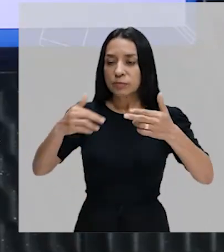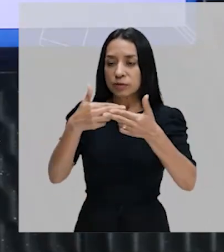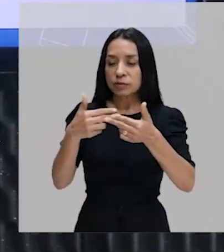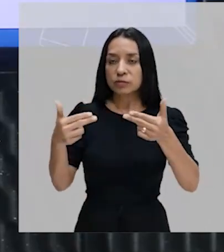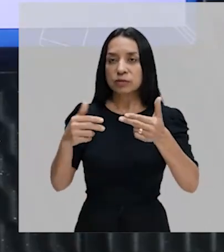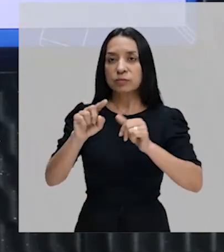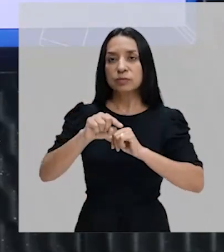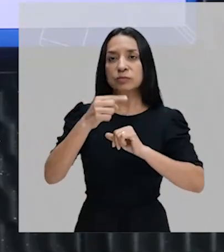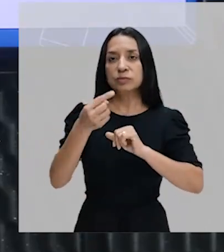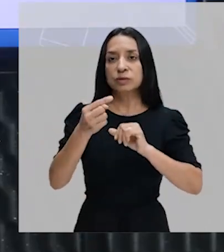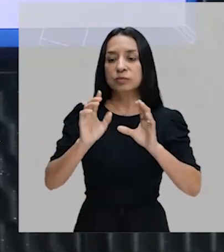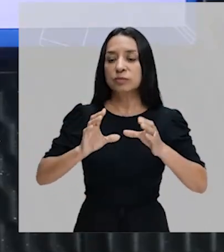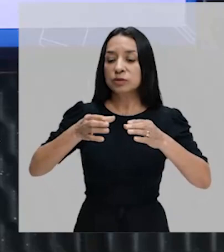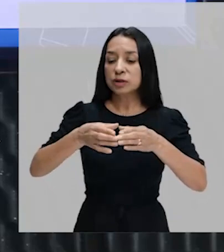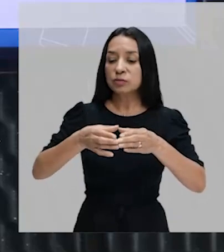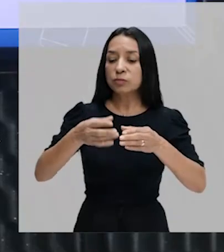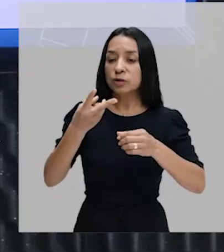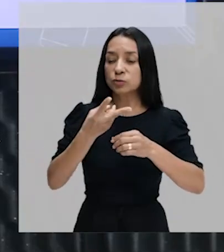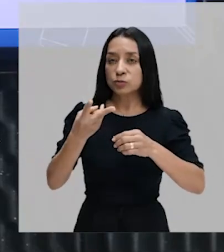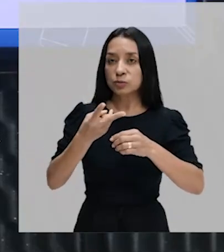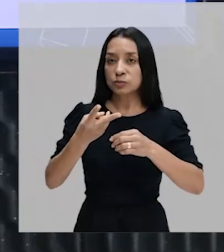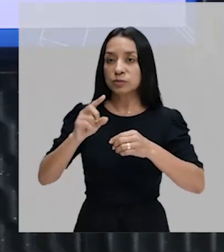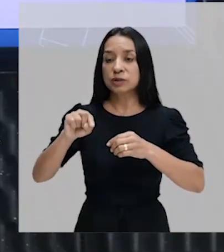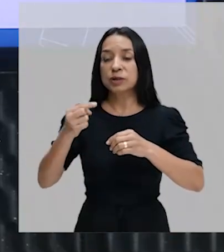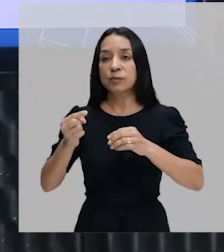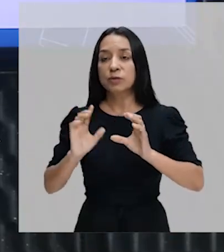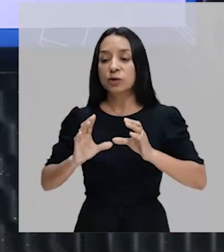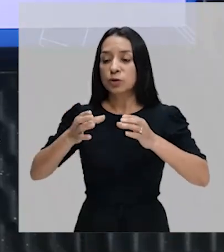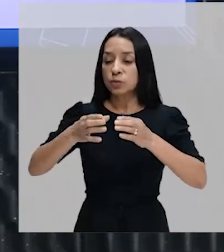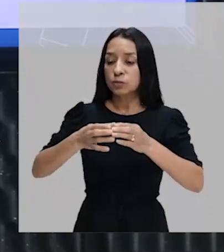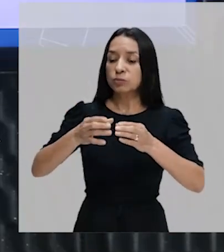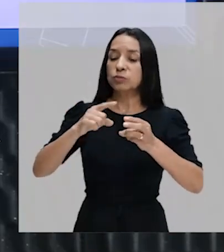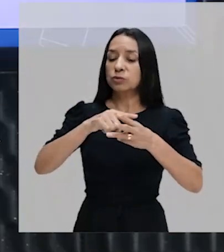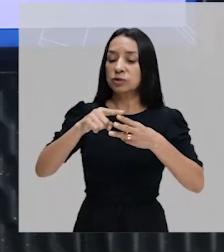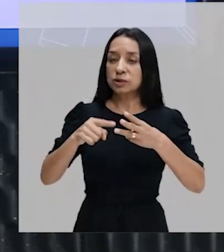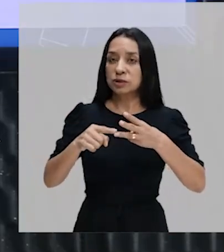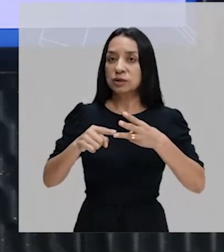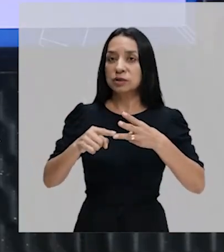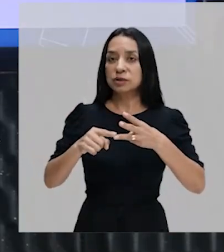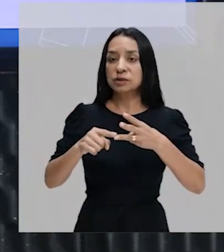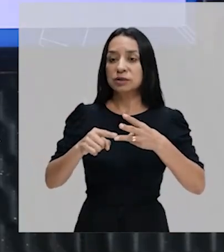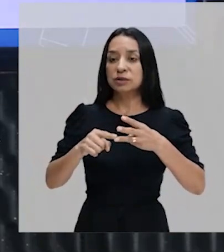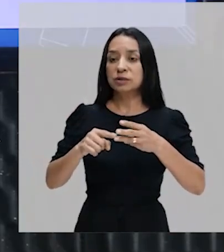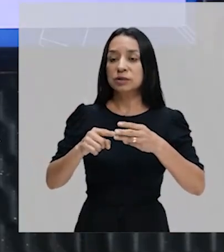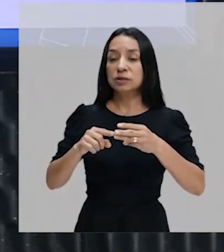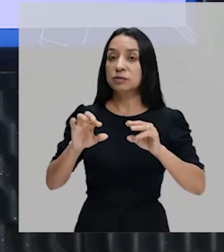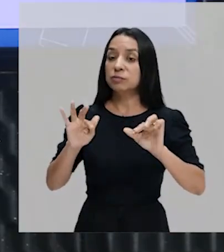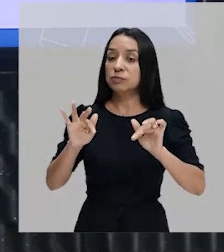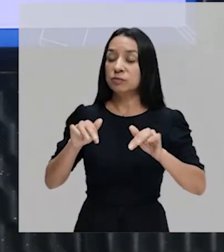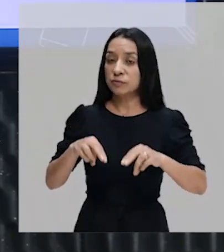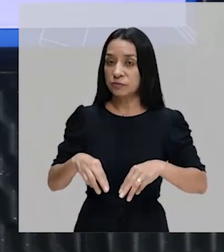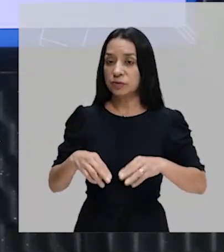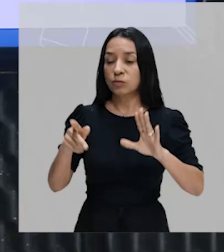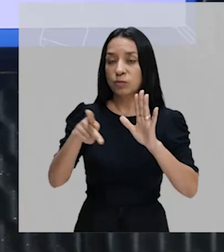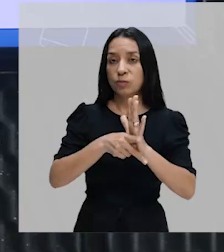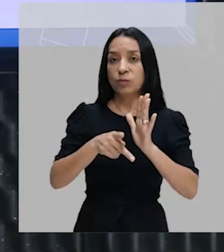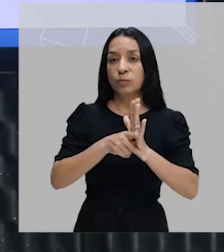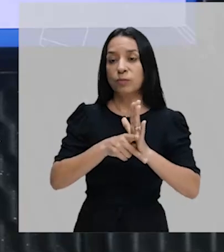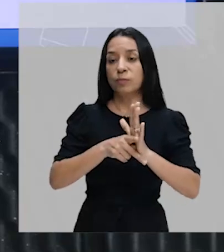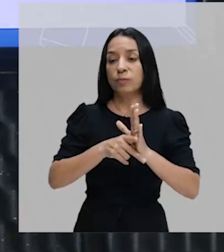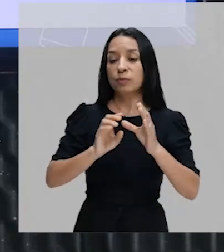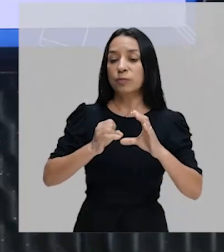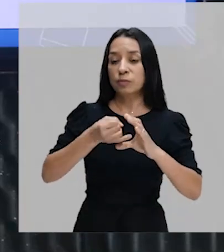vou agrupar de 2 em 2, depois eu vou agrupar de 3 em 3 e, por fim, né, como eu tenho apenas 4 elementos, o próprio conjunto,